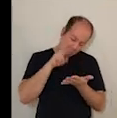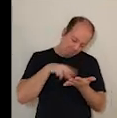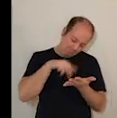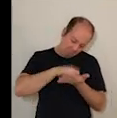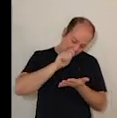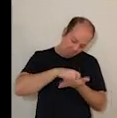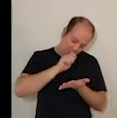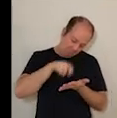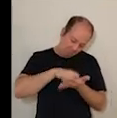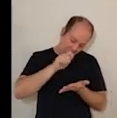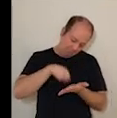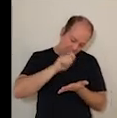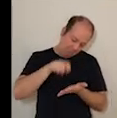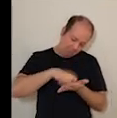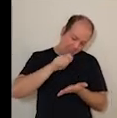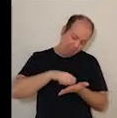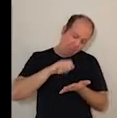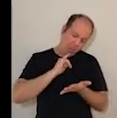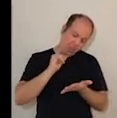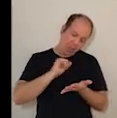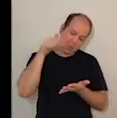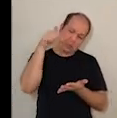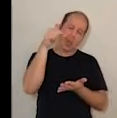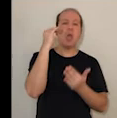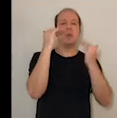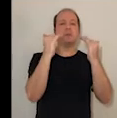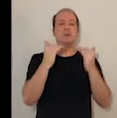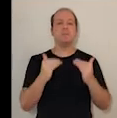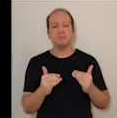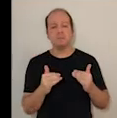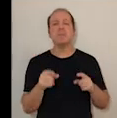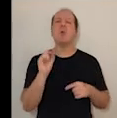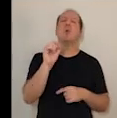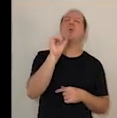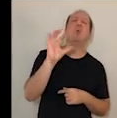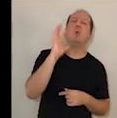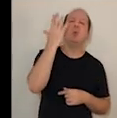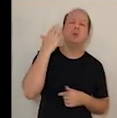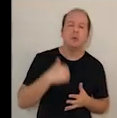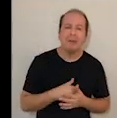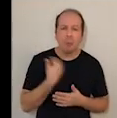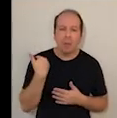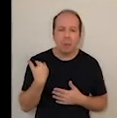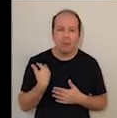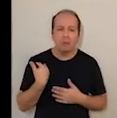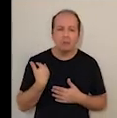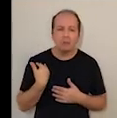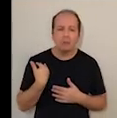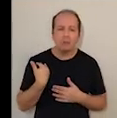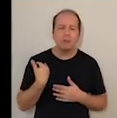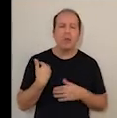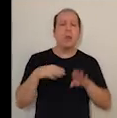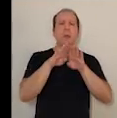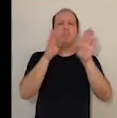nos papéis. Escreve e vai dizendo em voz alta. 7 tapetes orientais. E então? Ele